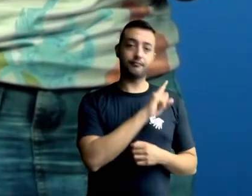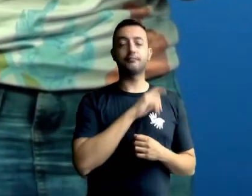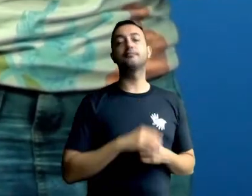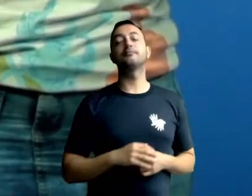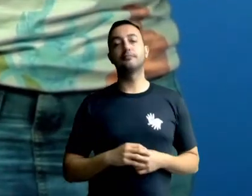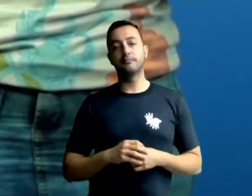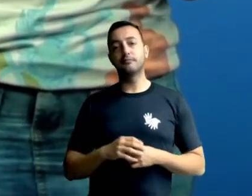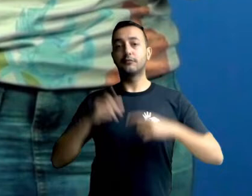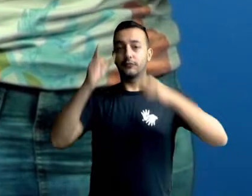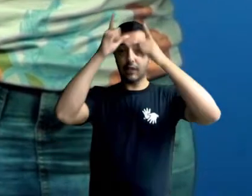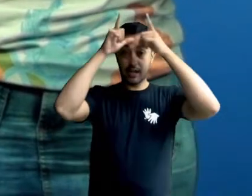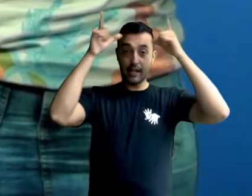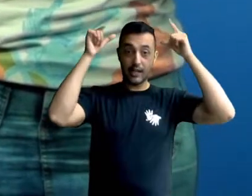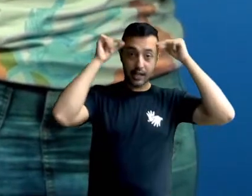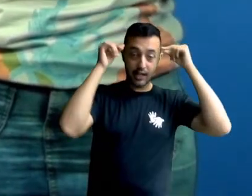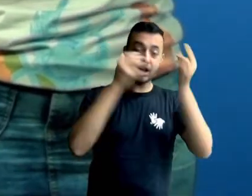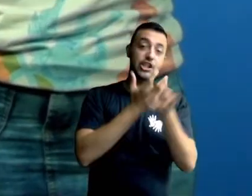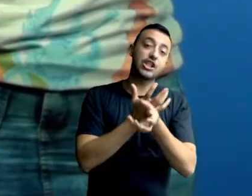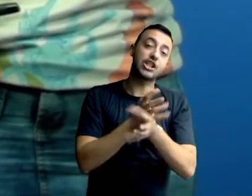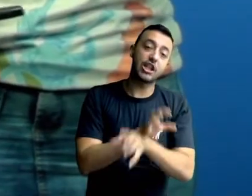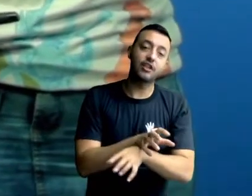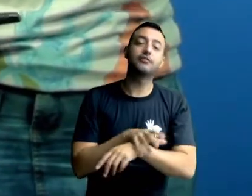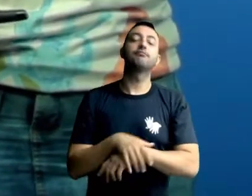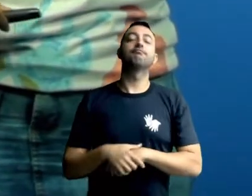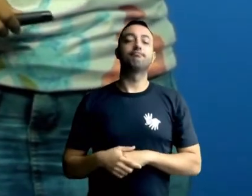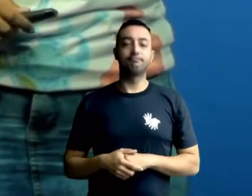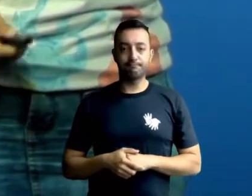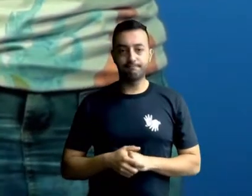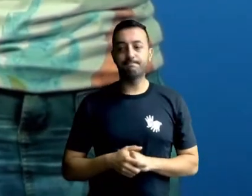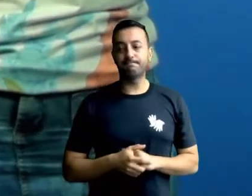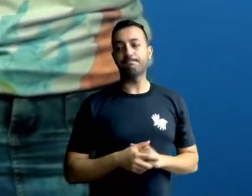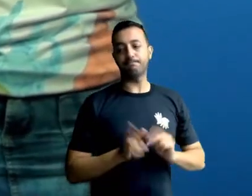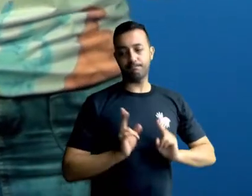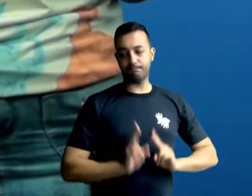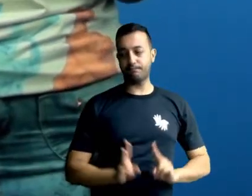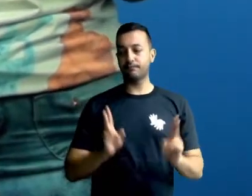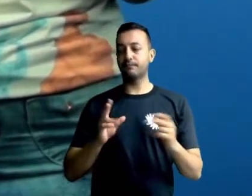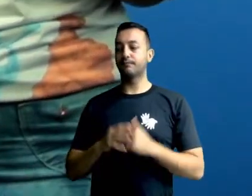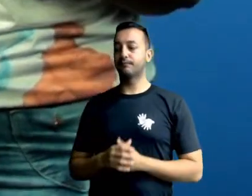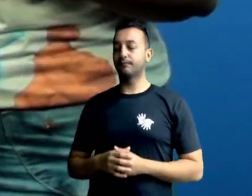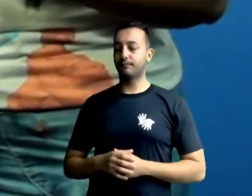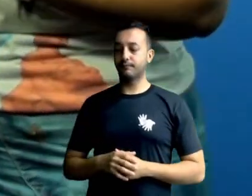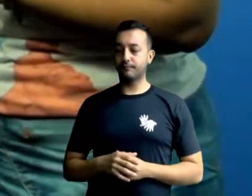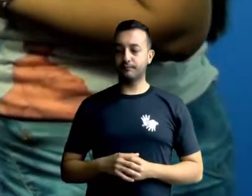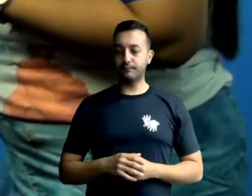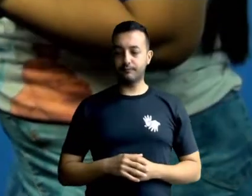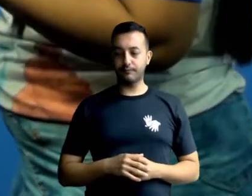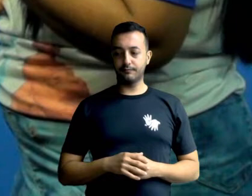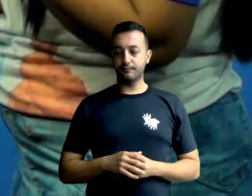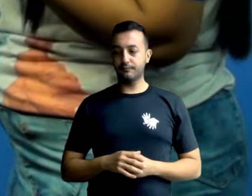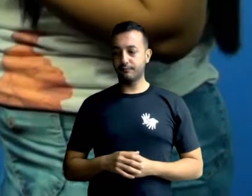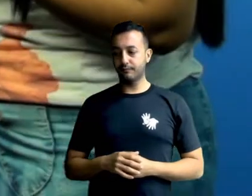de Pernambuco. Agreste, sertão, ok? É isso aí. Então, vamos lá.